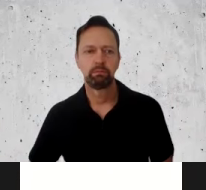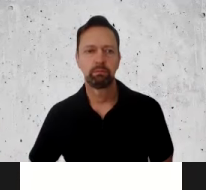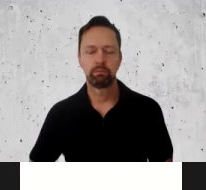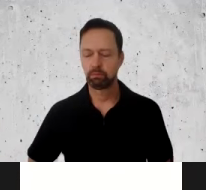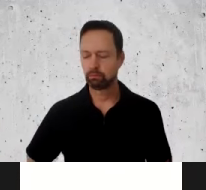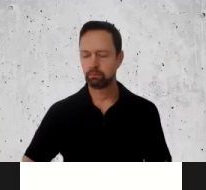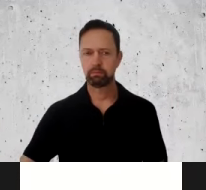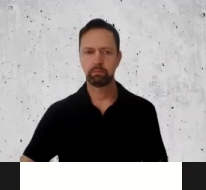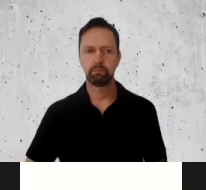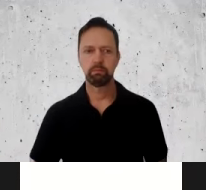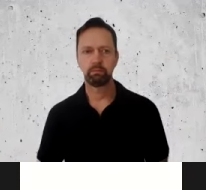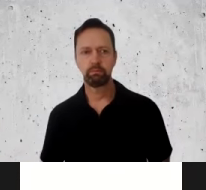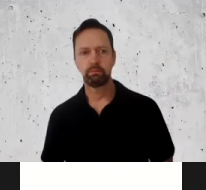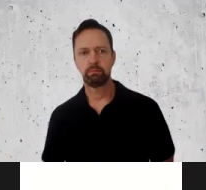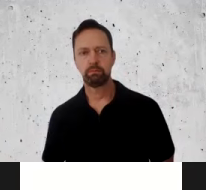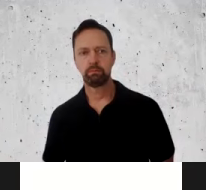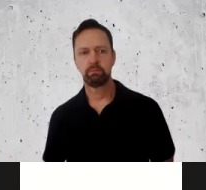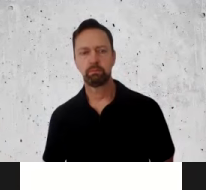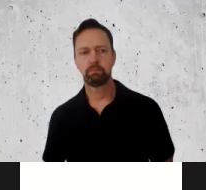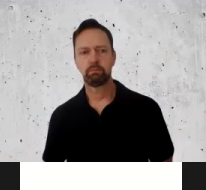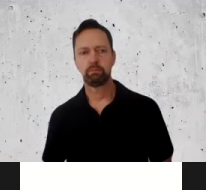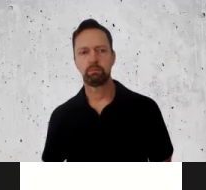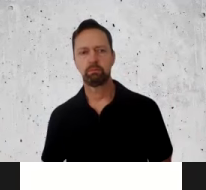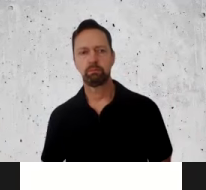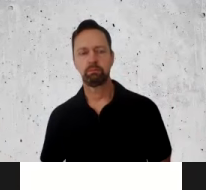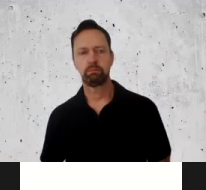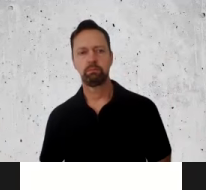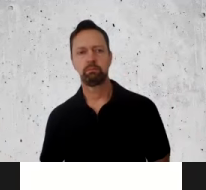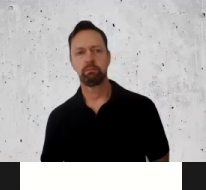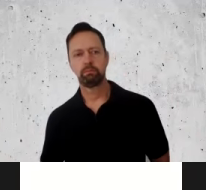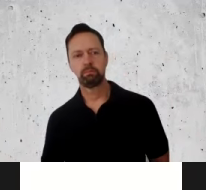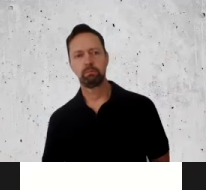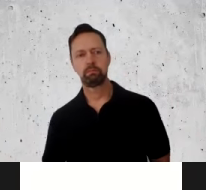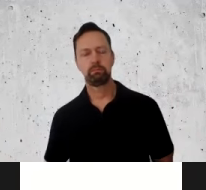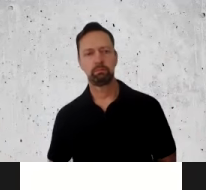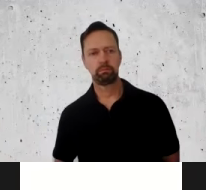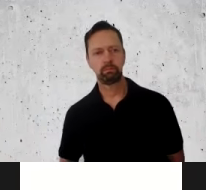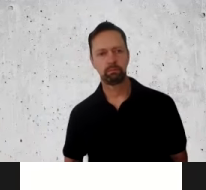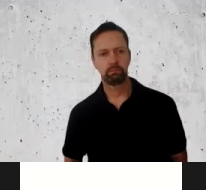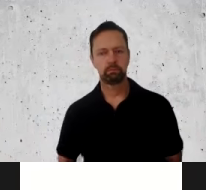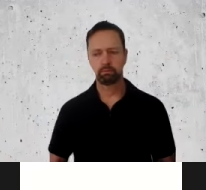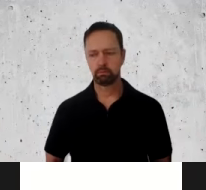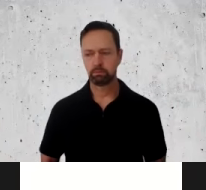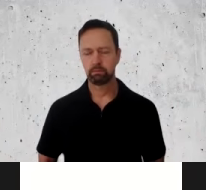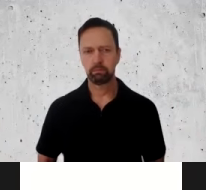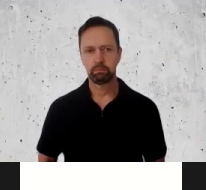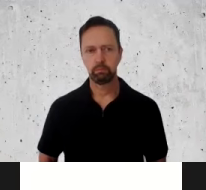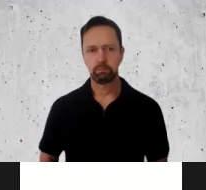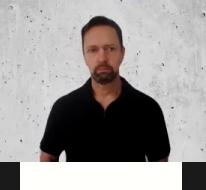Em relação ao exemplo que você citou, eu entendo que, assim, ele é eficiente, no caso, ele ser